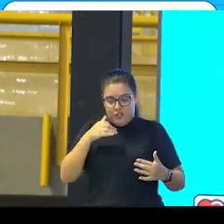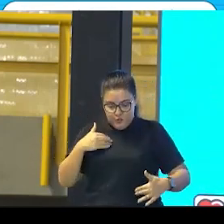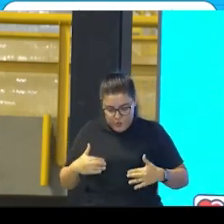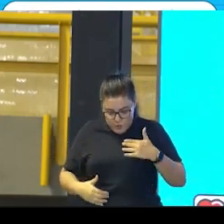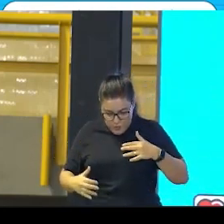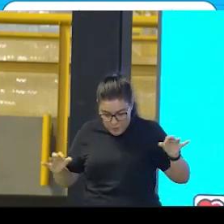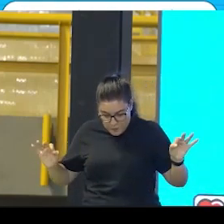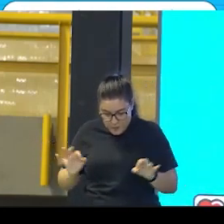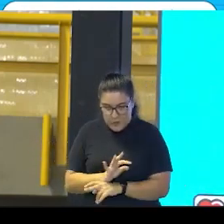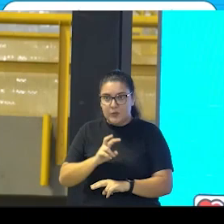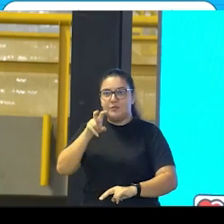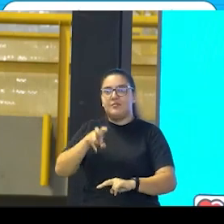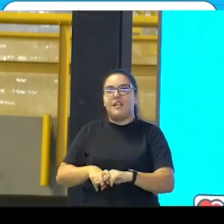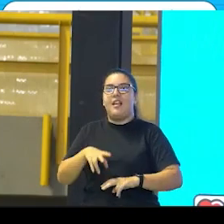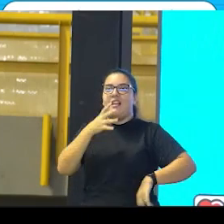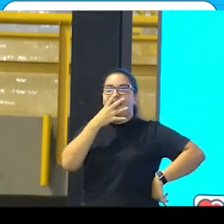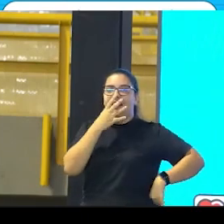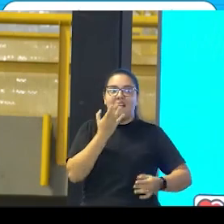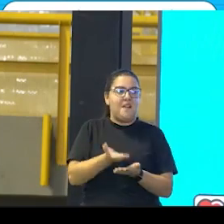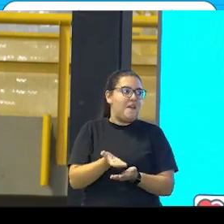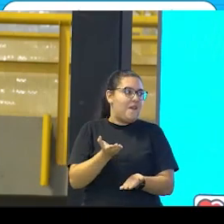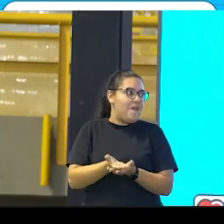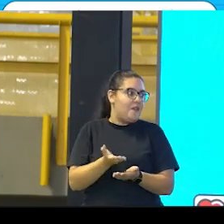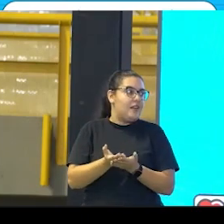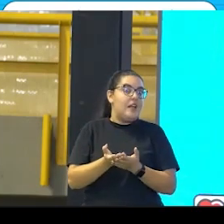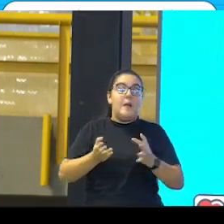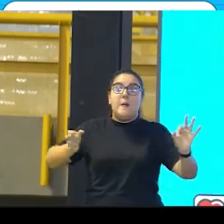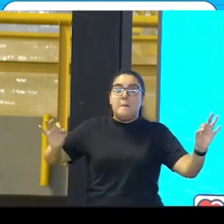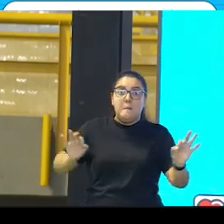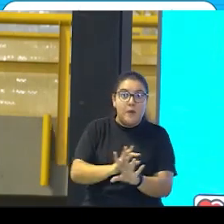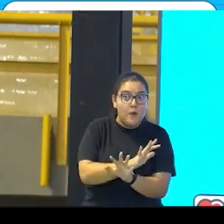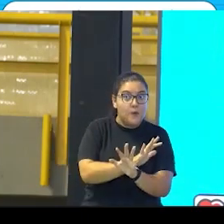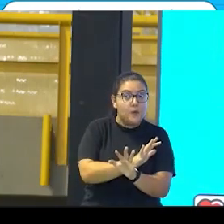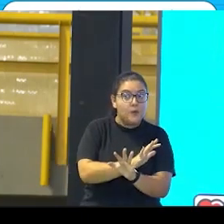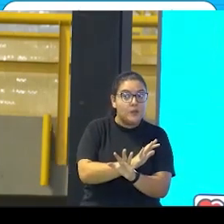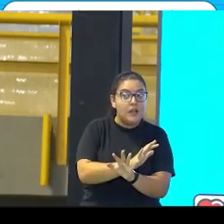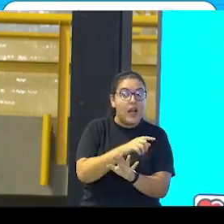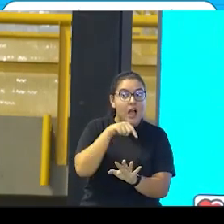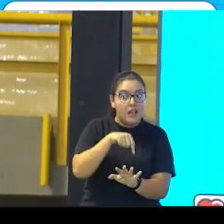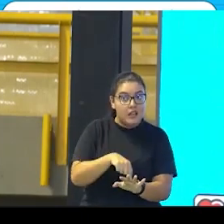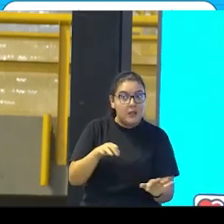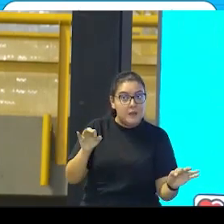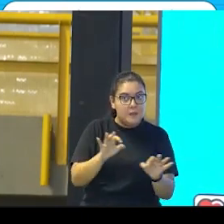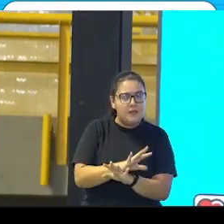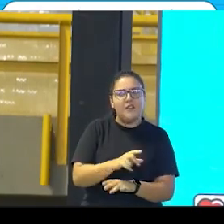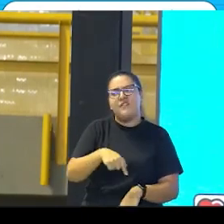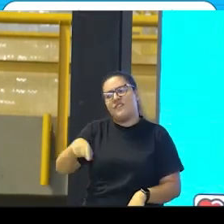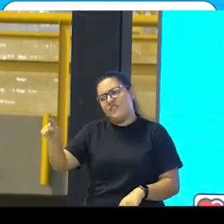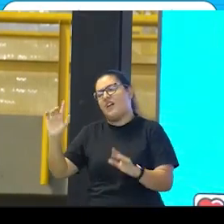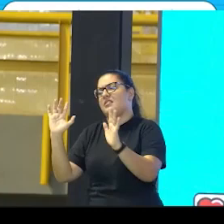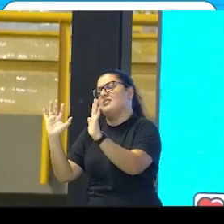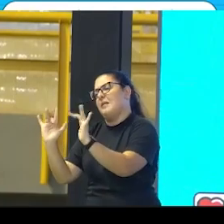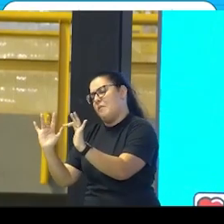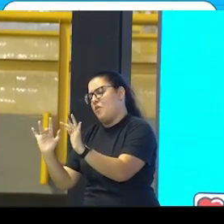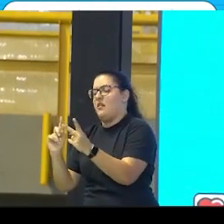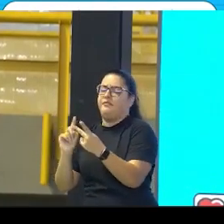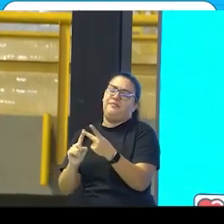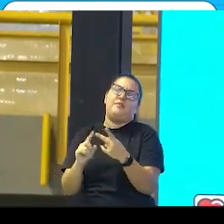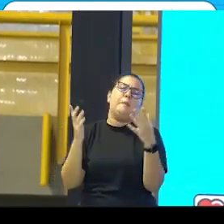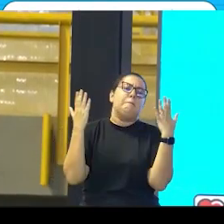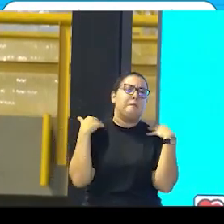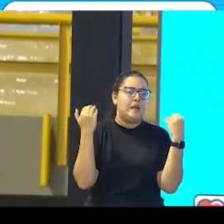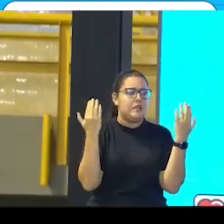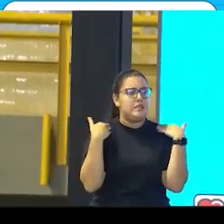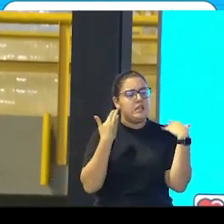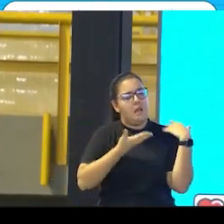para estar aqui, depois daqui ainda vai namorar, vai sair